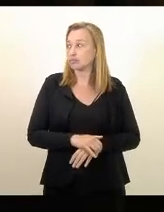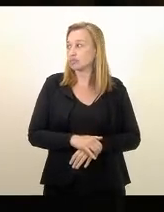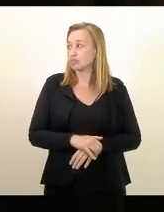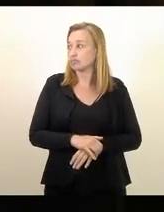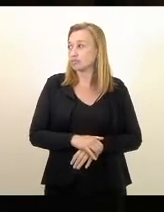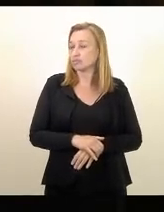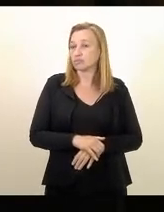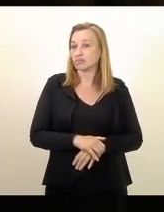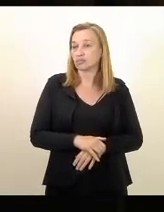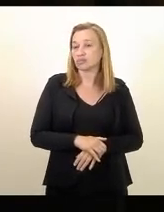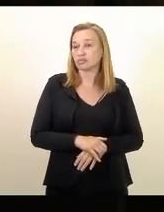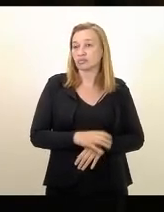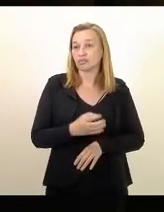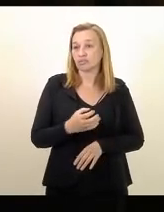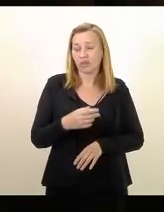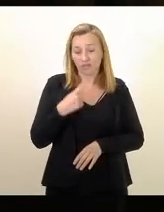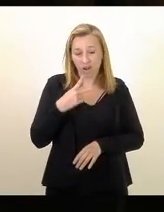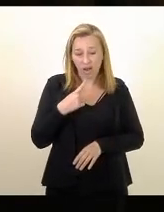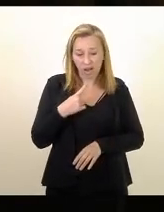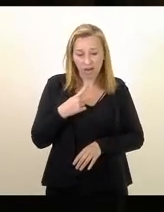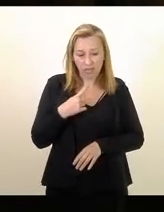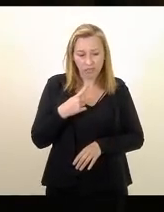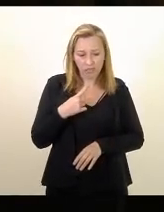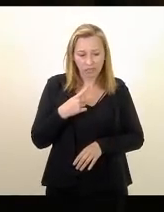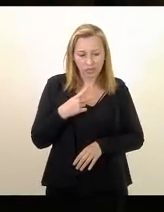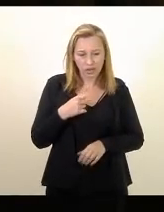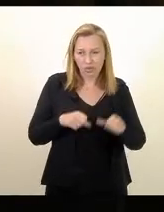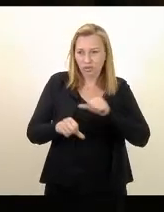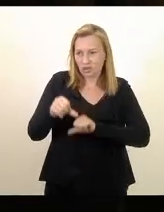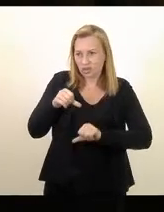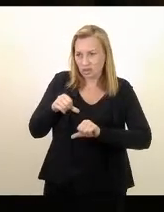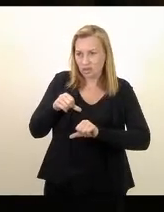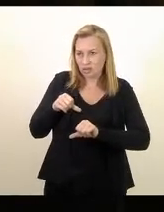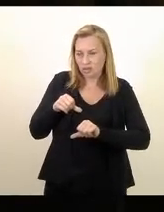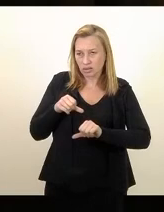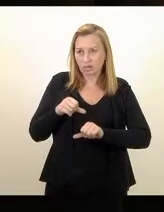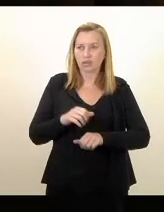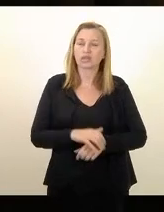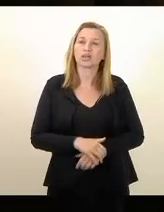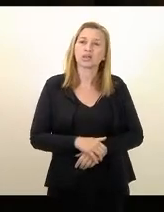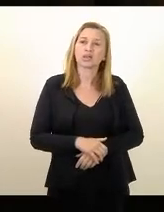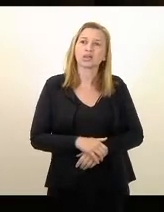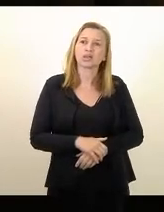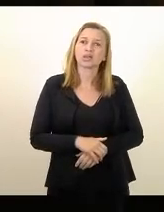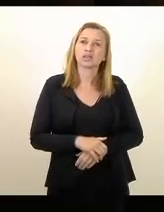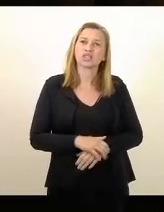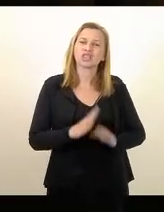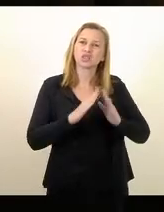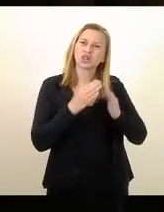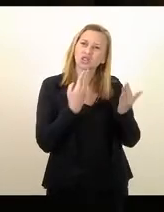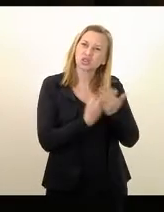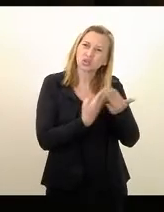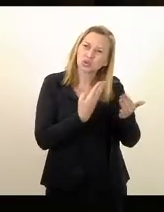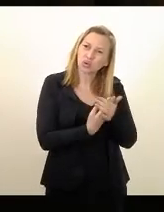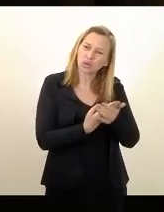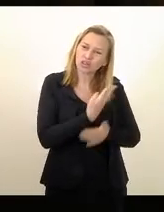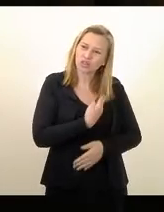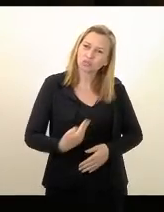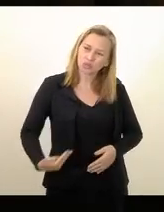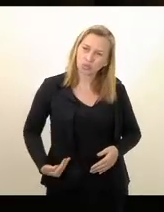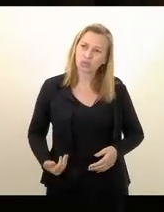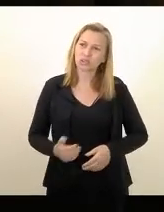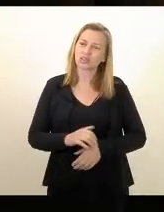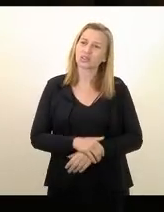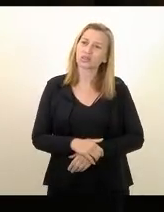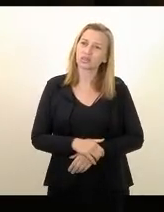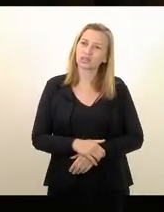lembrar que a contradição deputado Tiaju que nas escolas públicas estaduais por exemplo aqui no Rio de